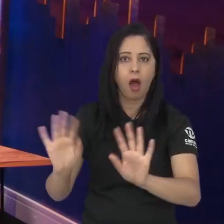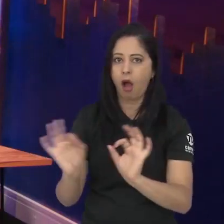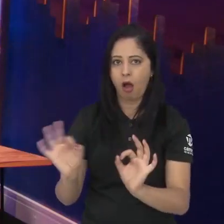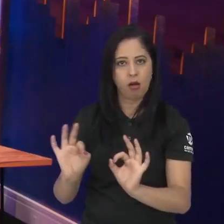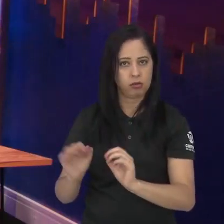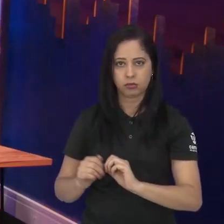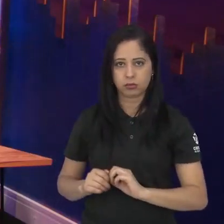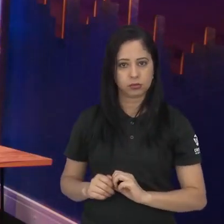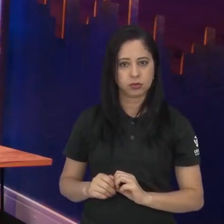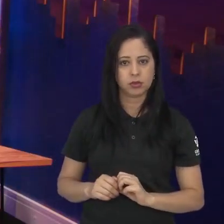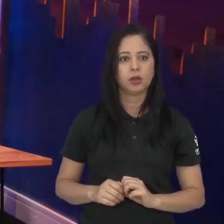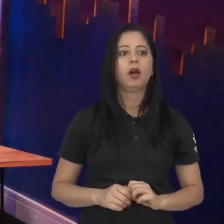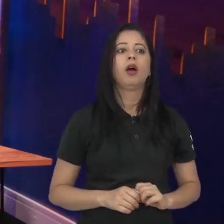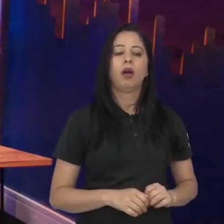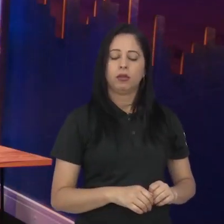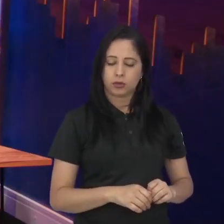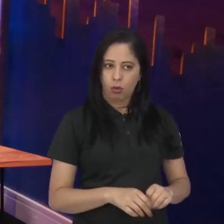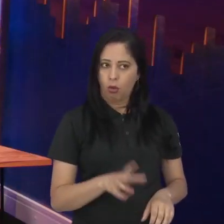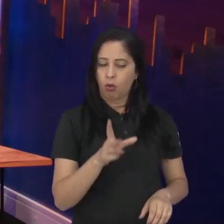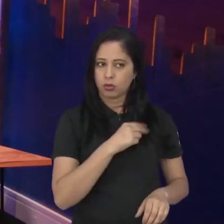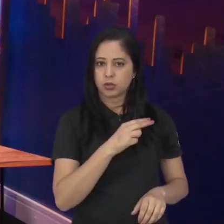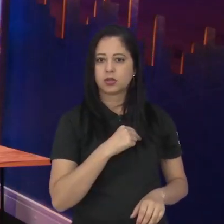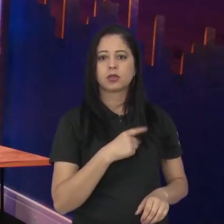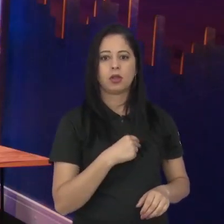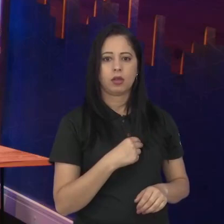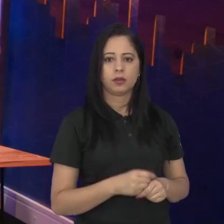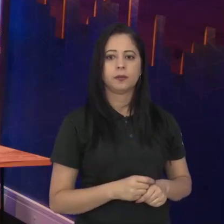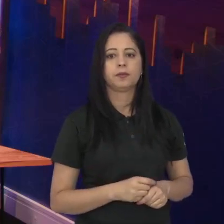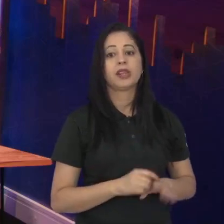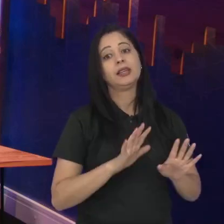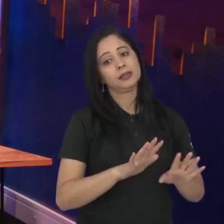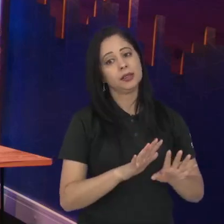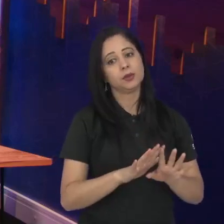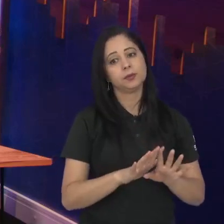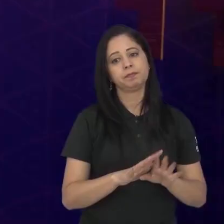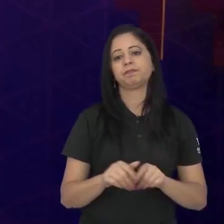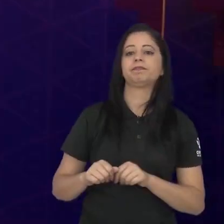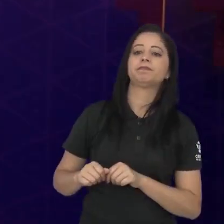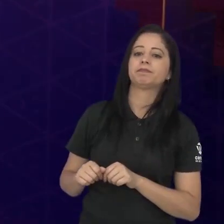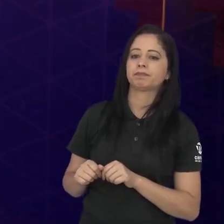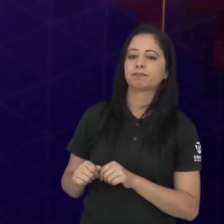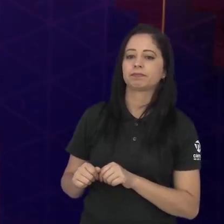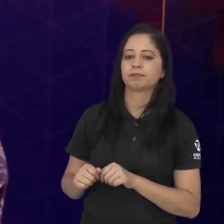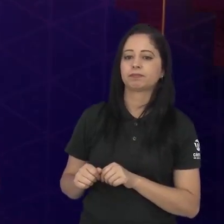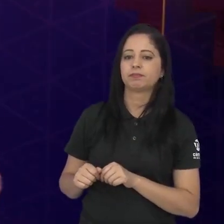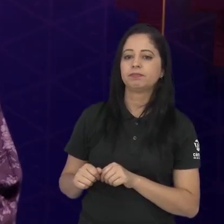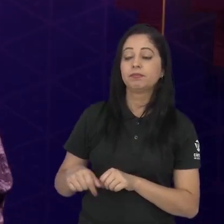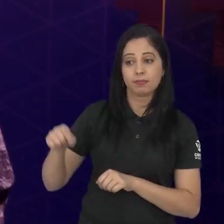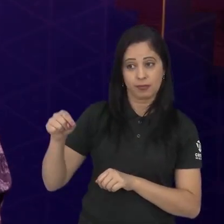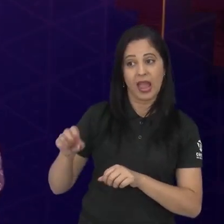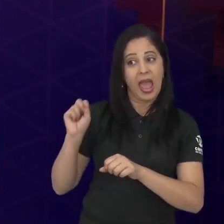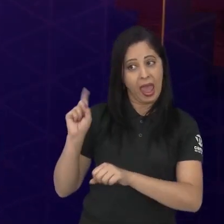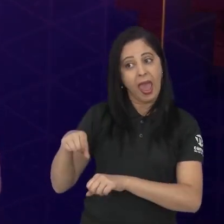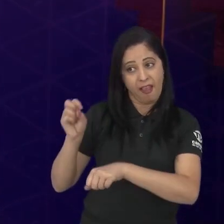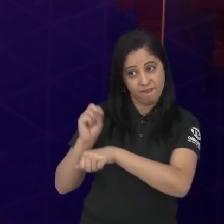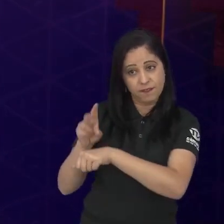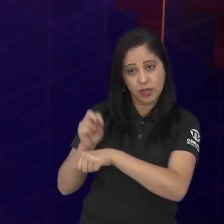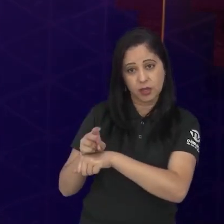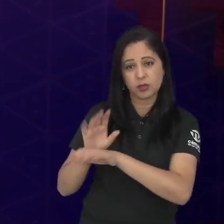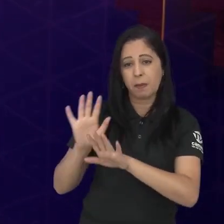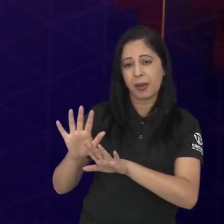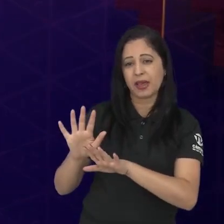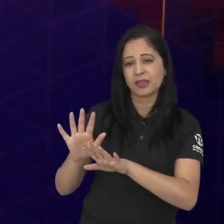era. E uma realidade extremamente distópica, né? Pra caramba. Diferente... era um vírus,